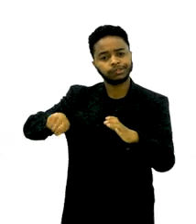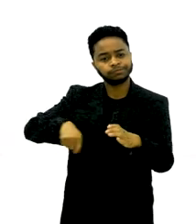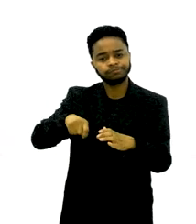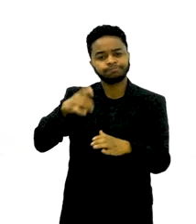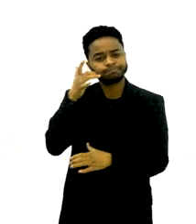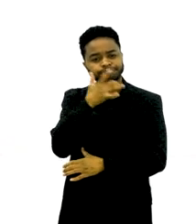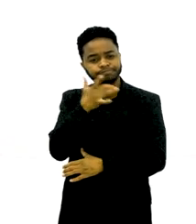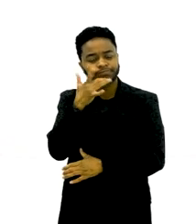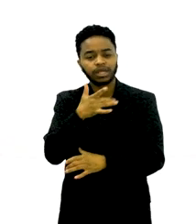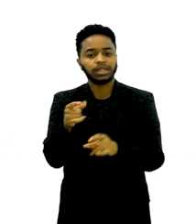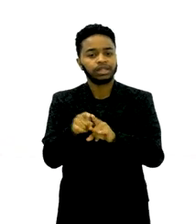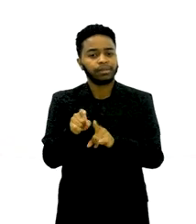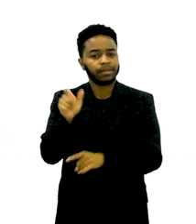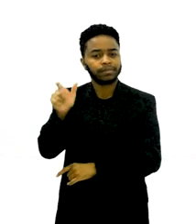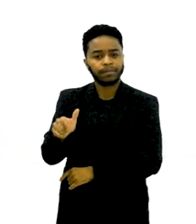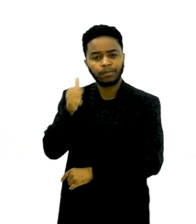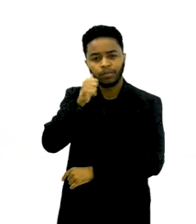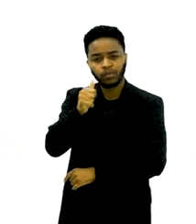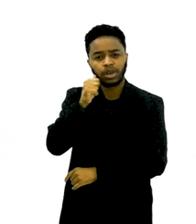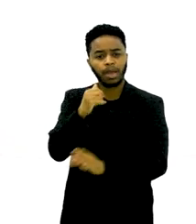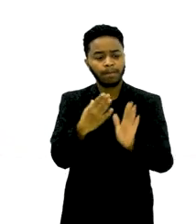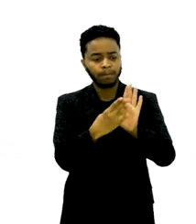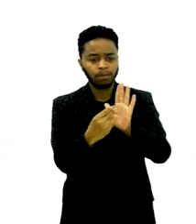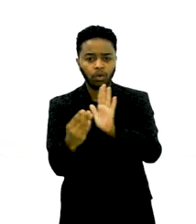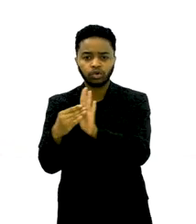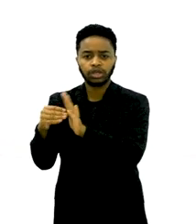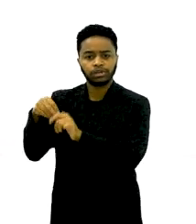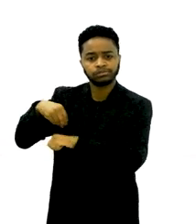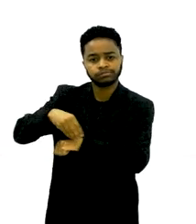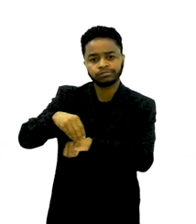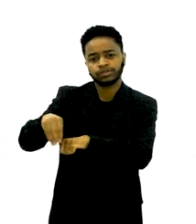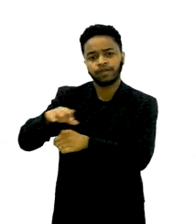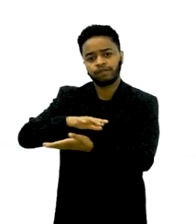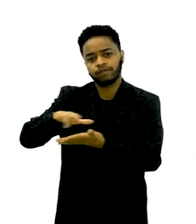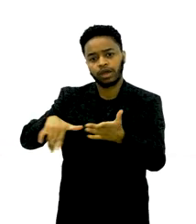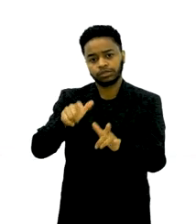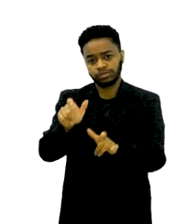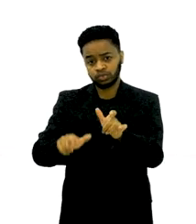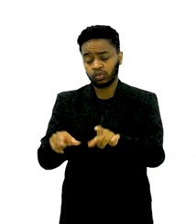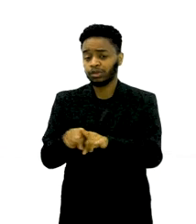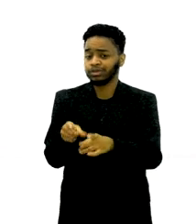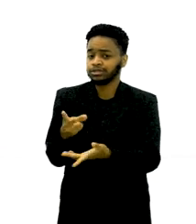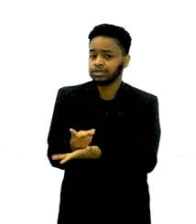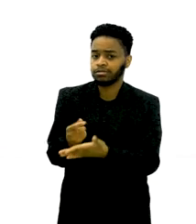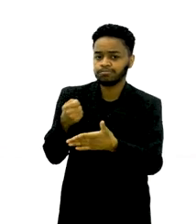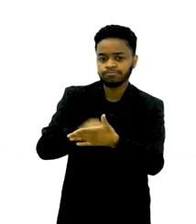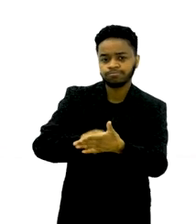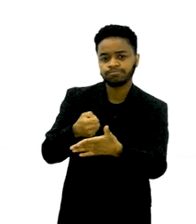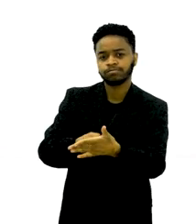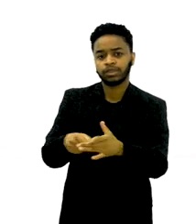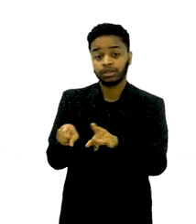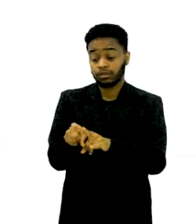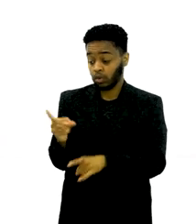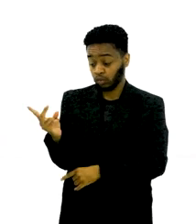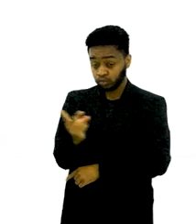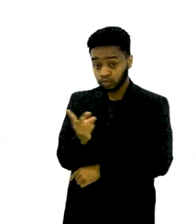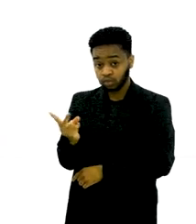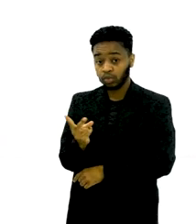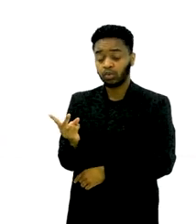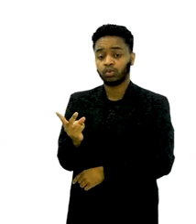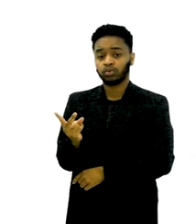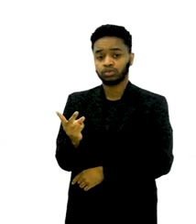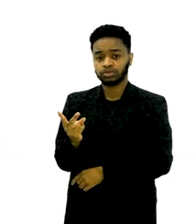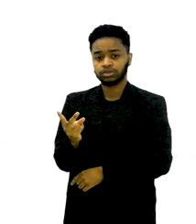eh e que foi assim uma mulher inspiradora para muitas uma mulher lutadora e e eles e ambos